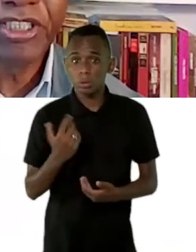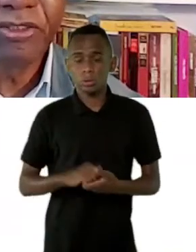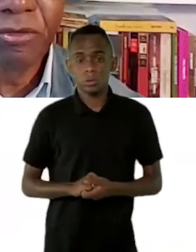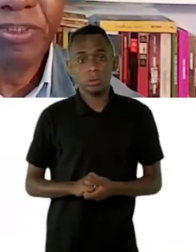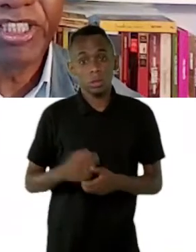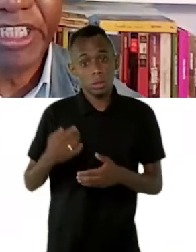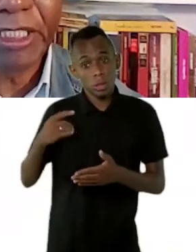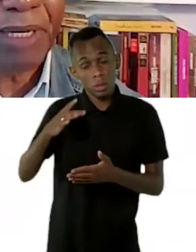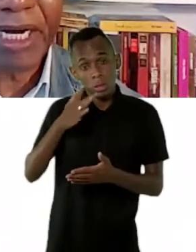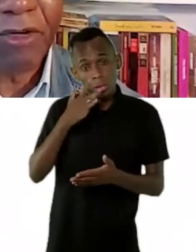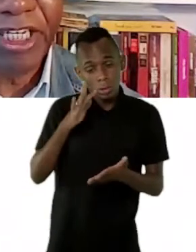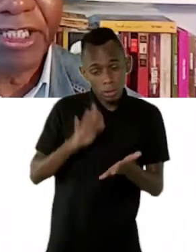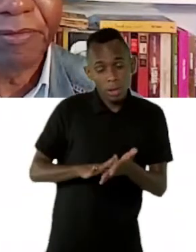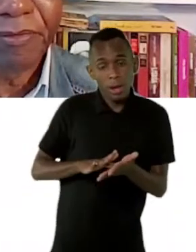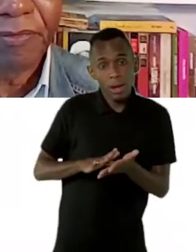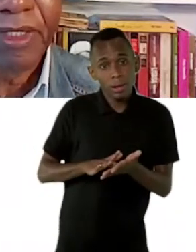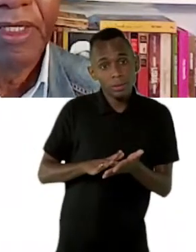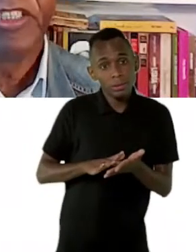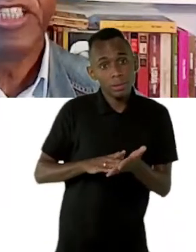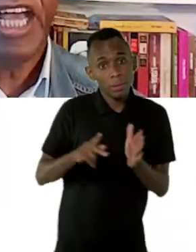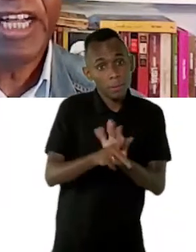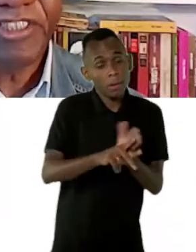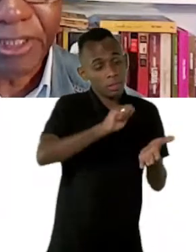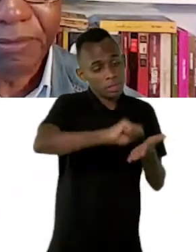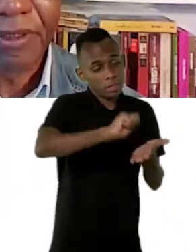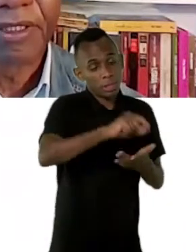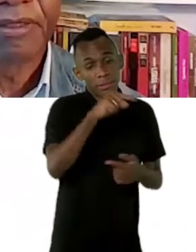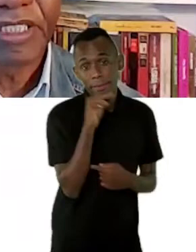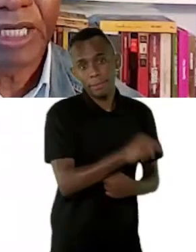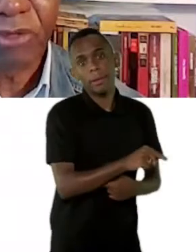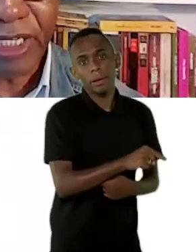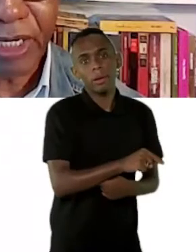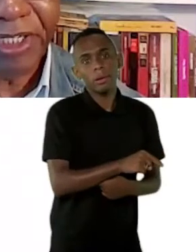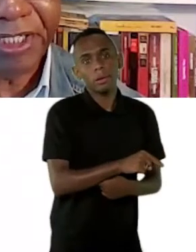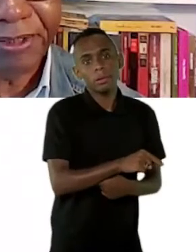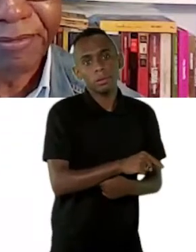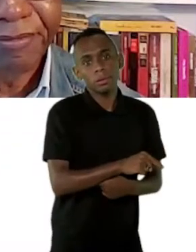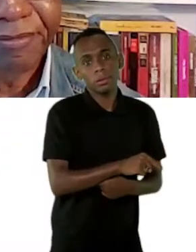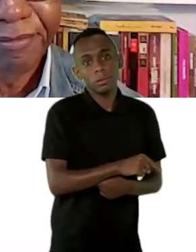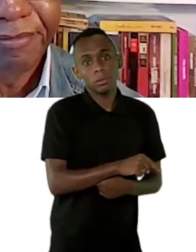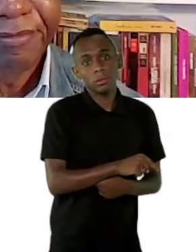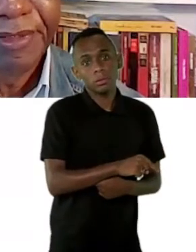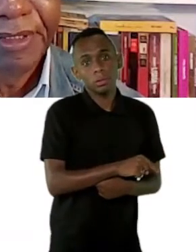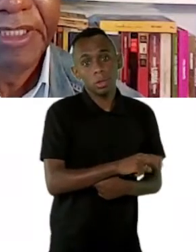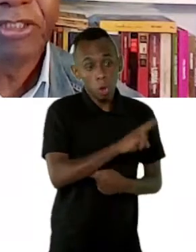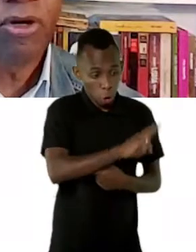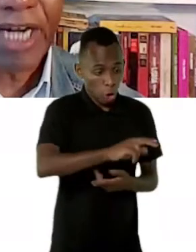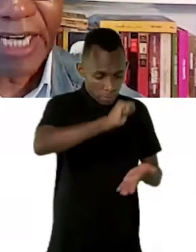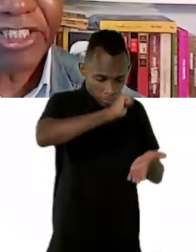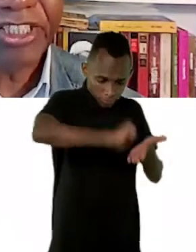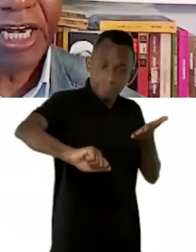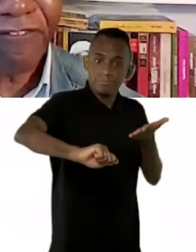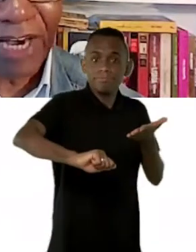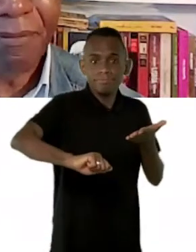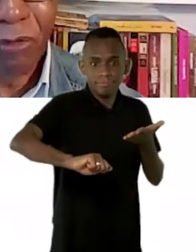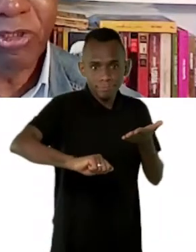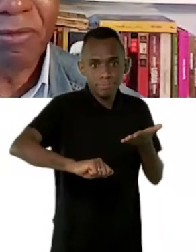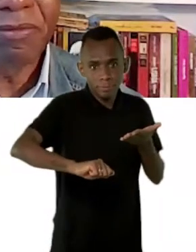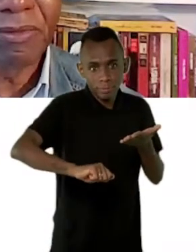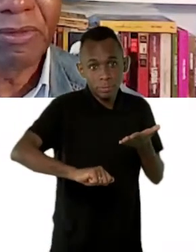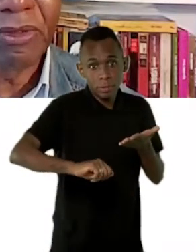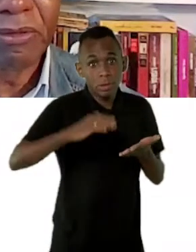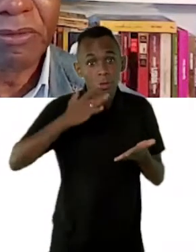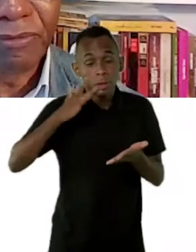estão subscritas pela Carolina. Ciente. Assinatura da Carolina. E são cartas que ele